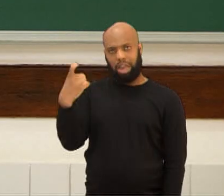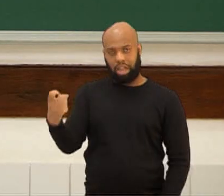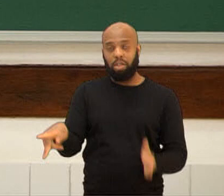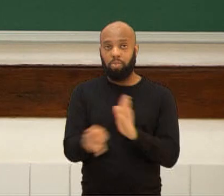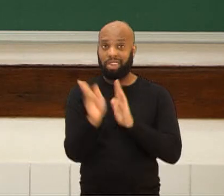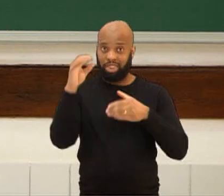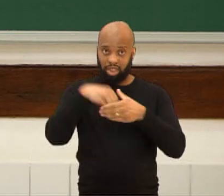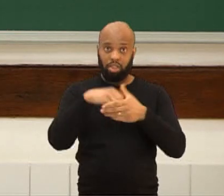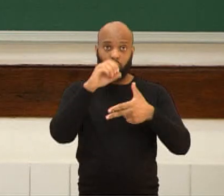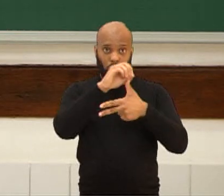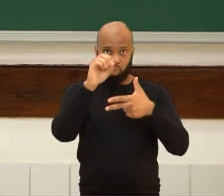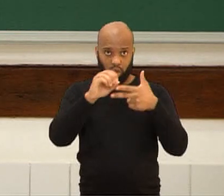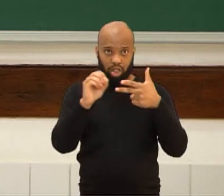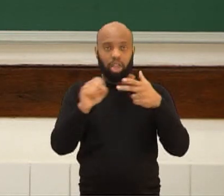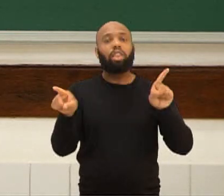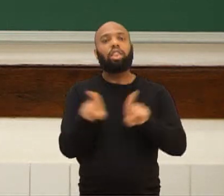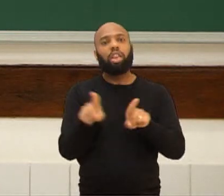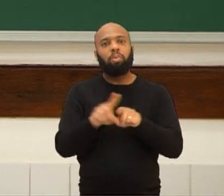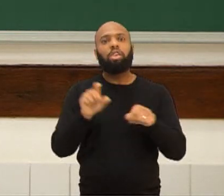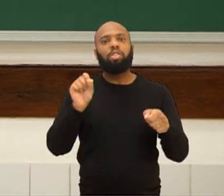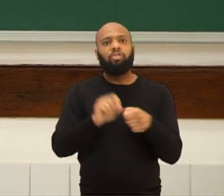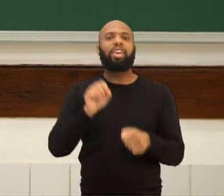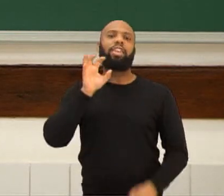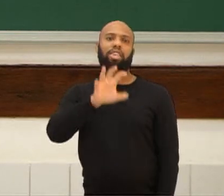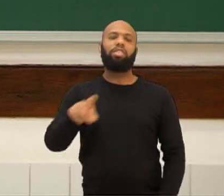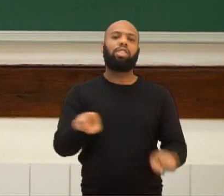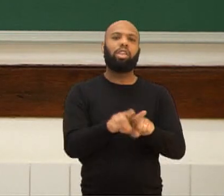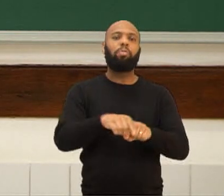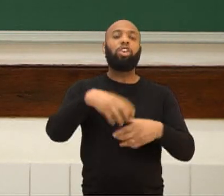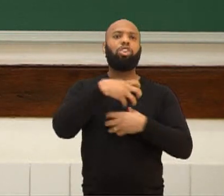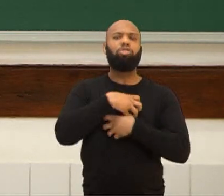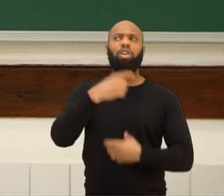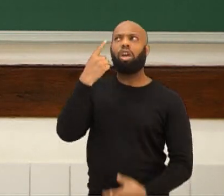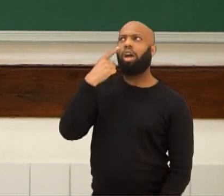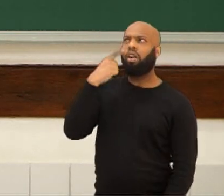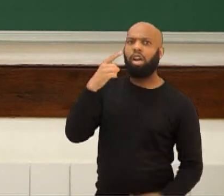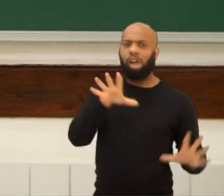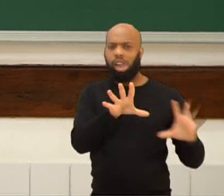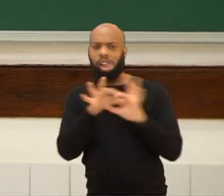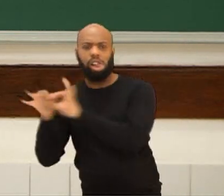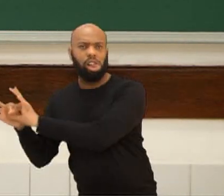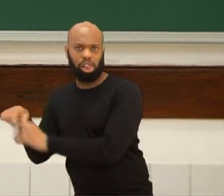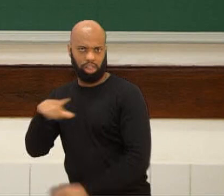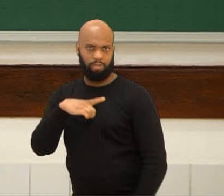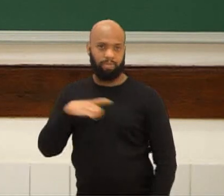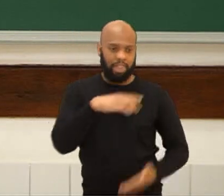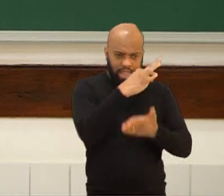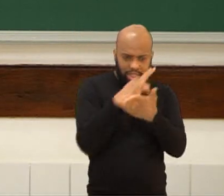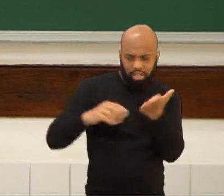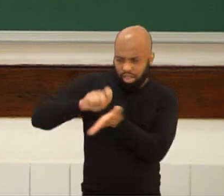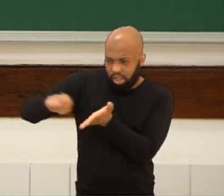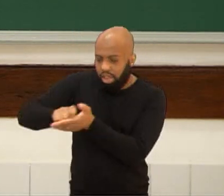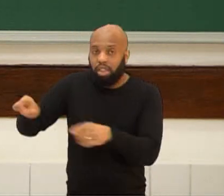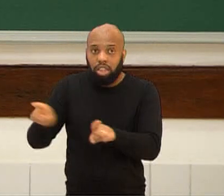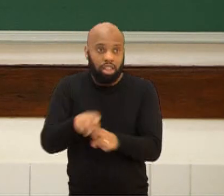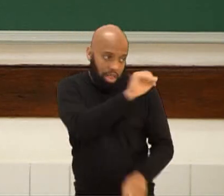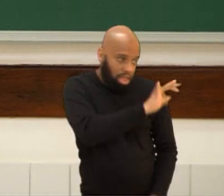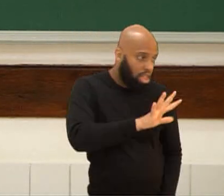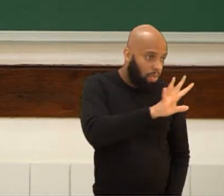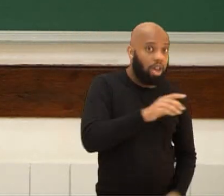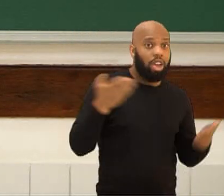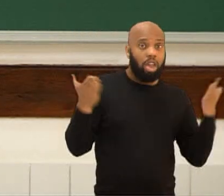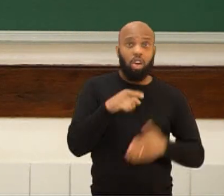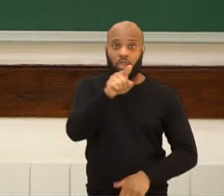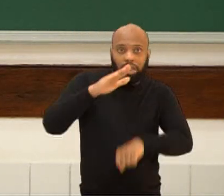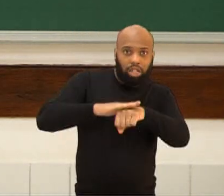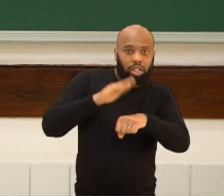no Enem eles também costumam cobrar essa intertextualidade, né? Um texto escrito com uma imagem.